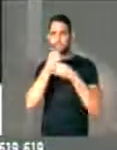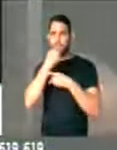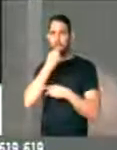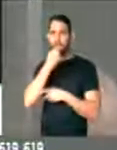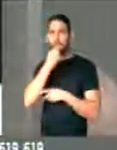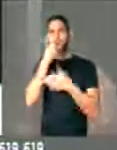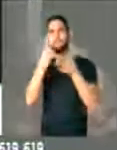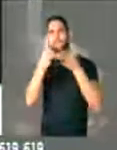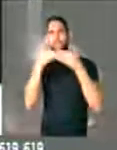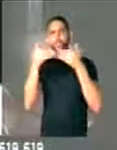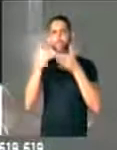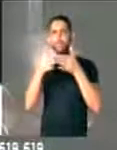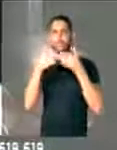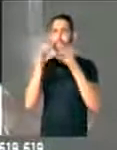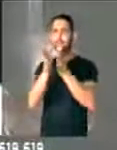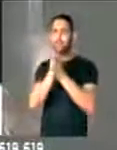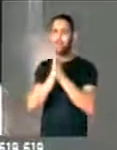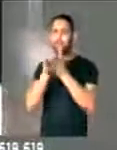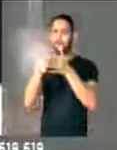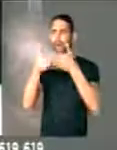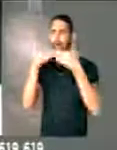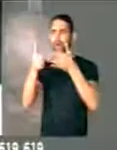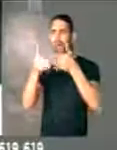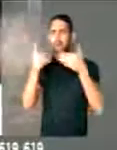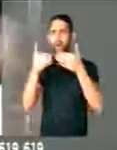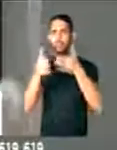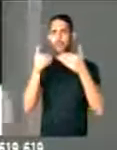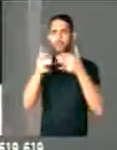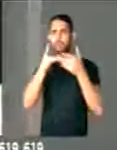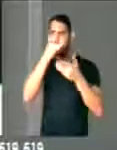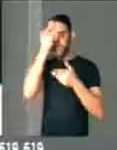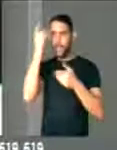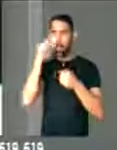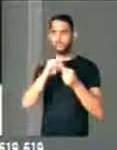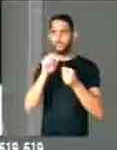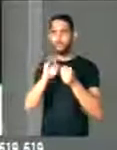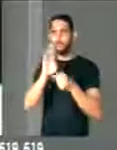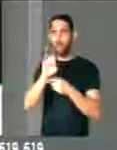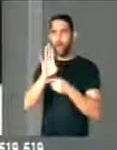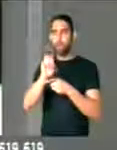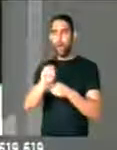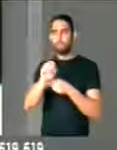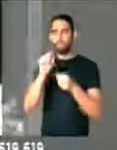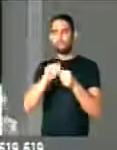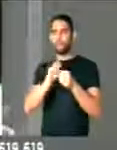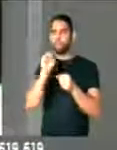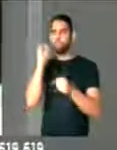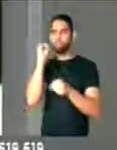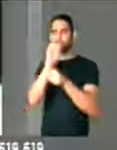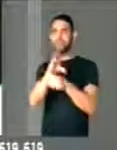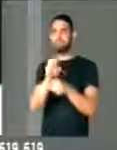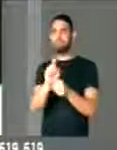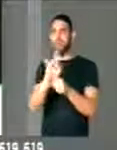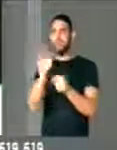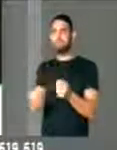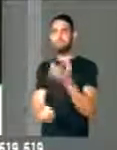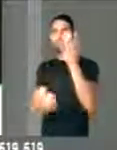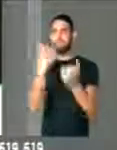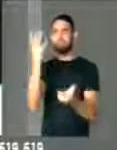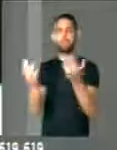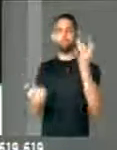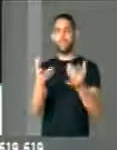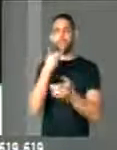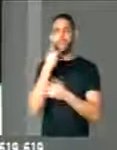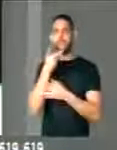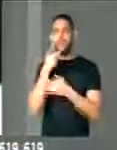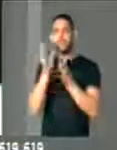pedindo, fazendo um apelo para que as bombas não fossem mais jogadas. Ele